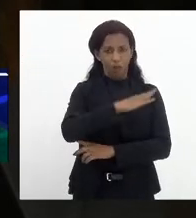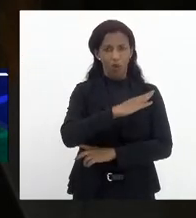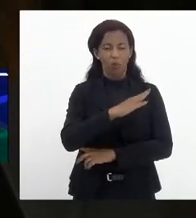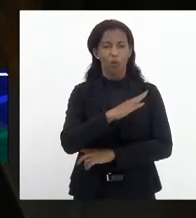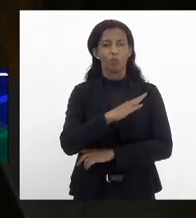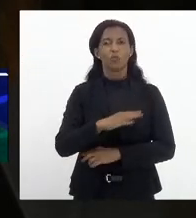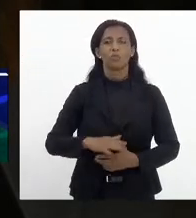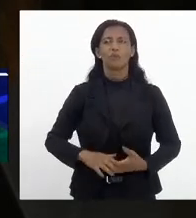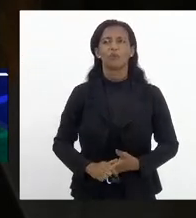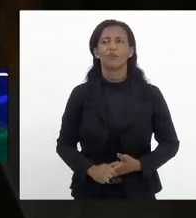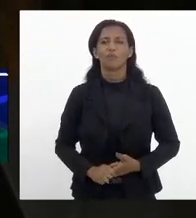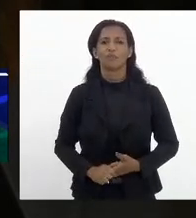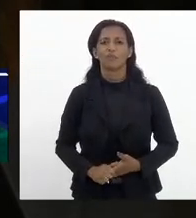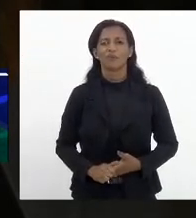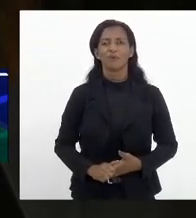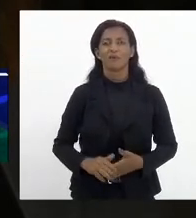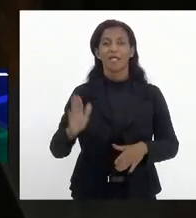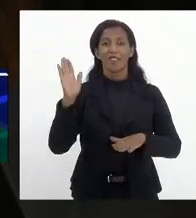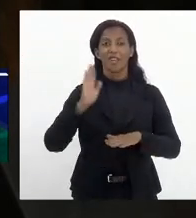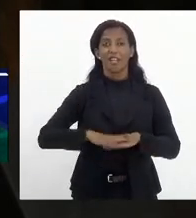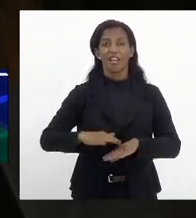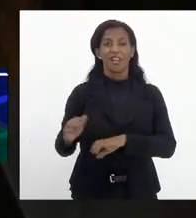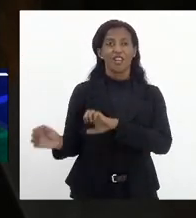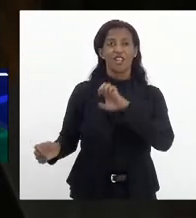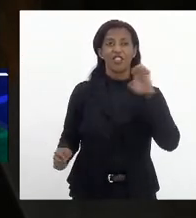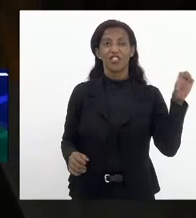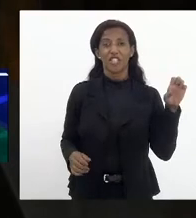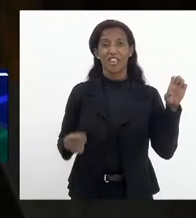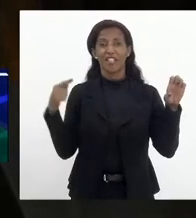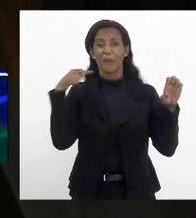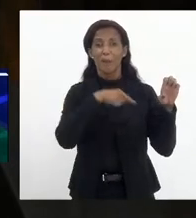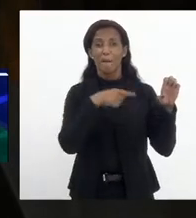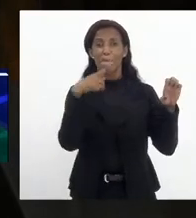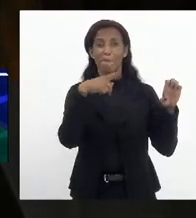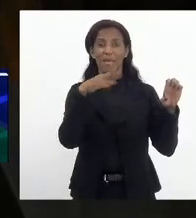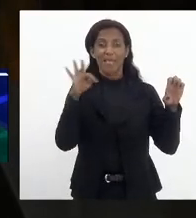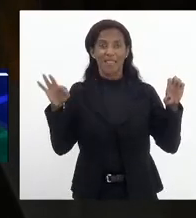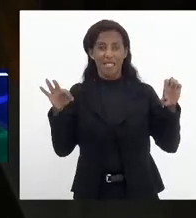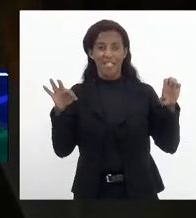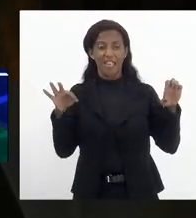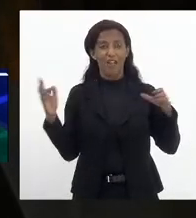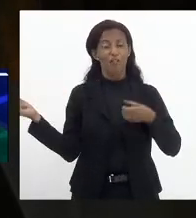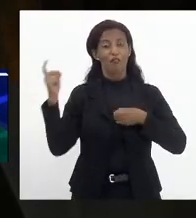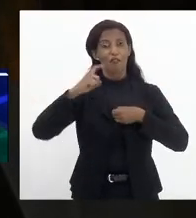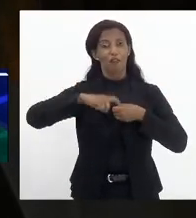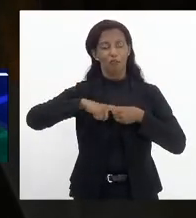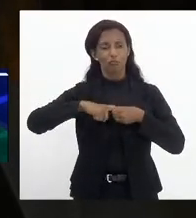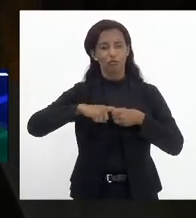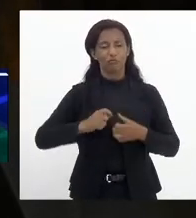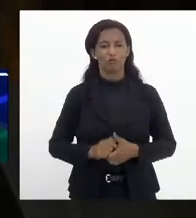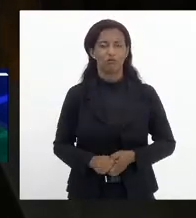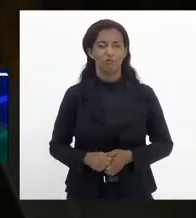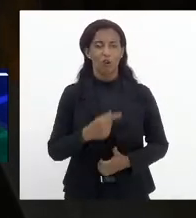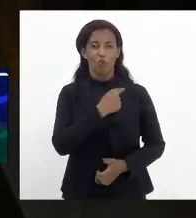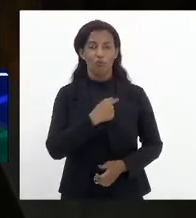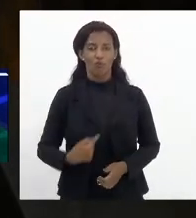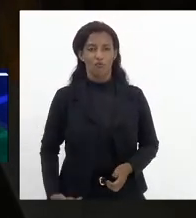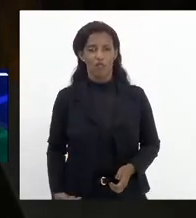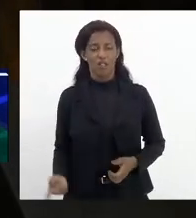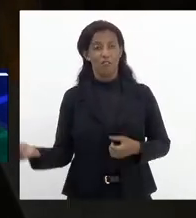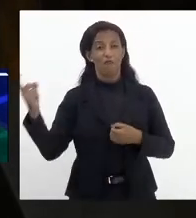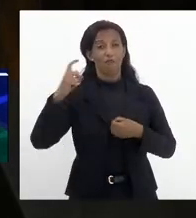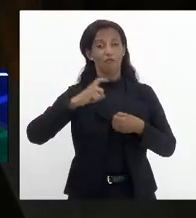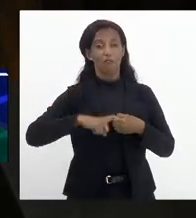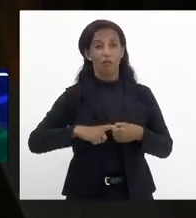chamado esquerda e mais ainda chamado PT, volte ao governo,